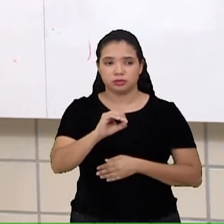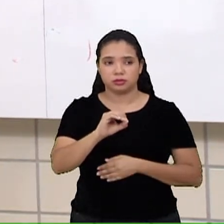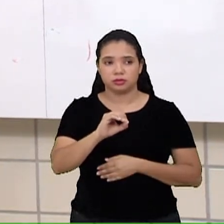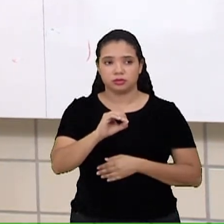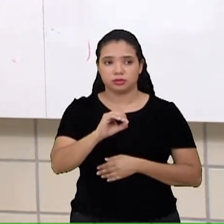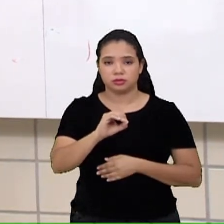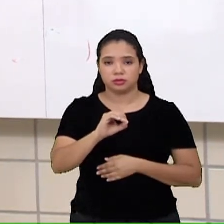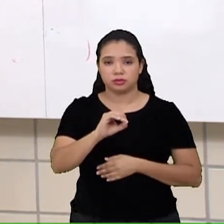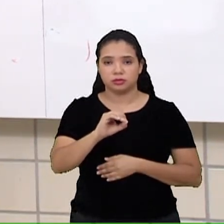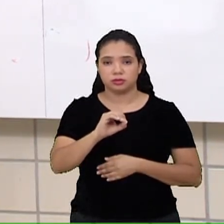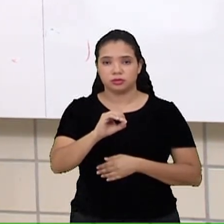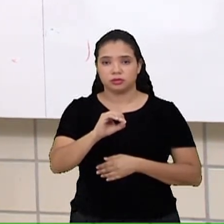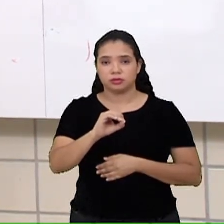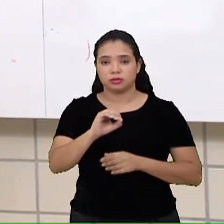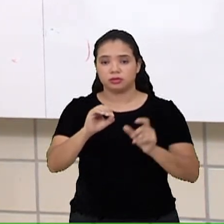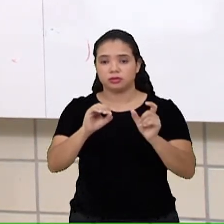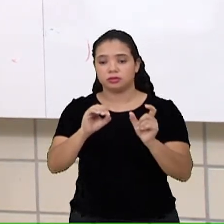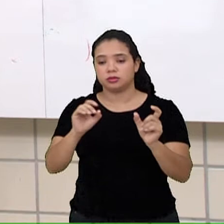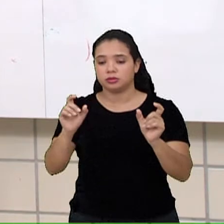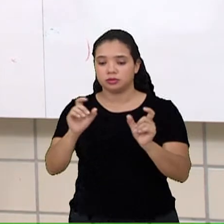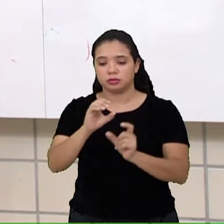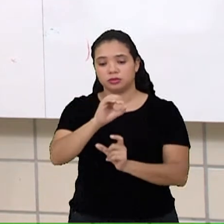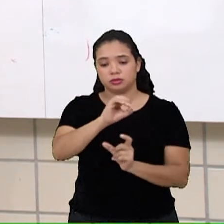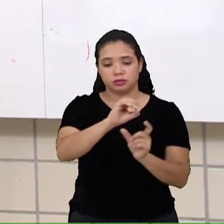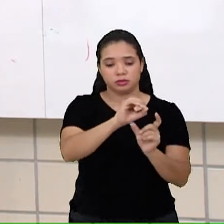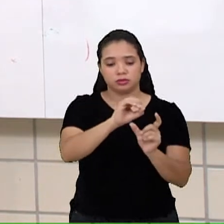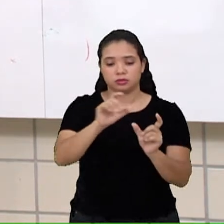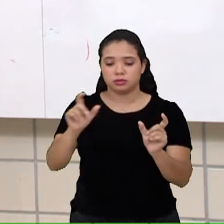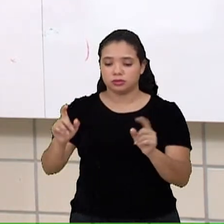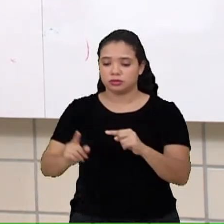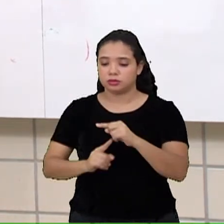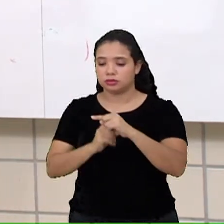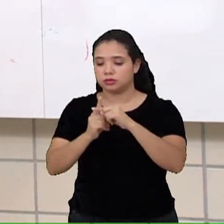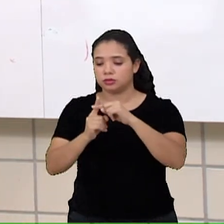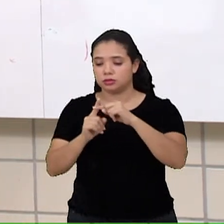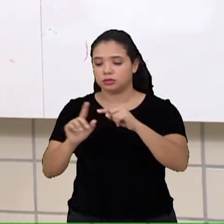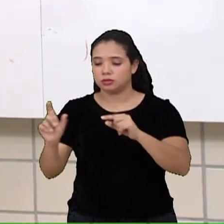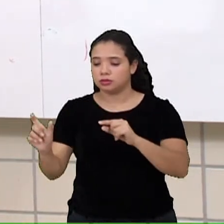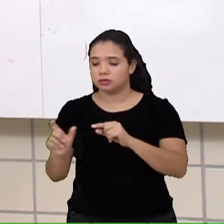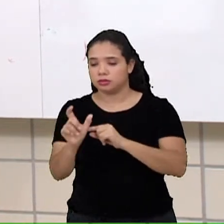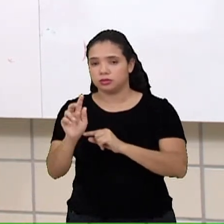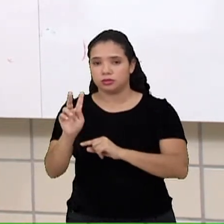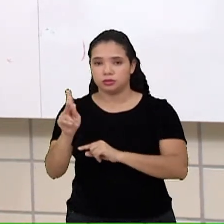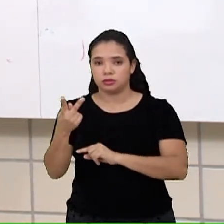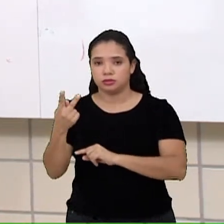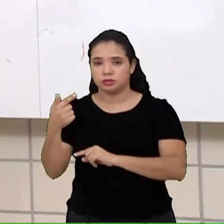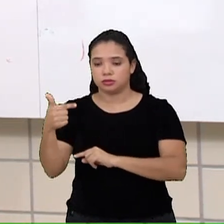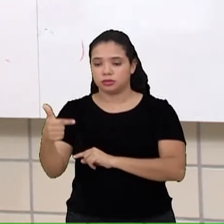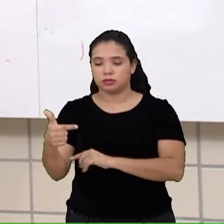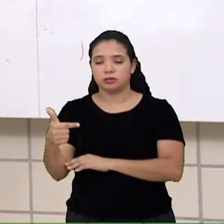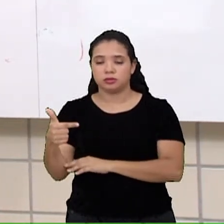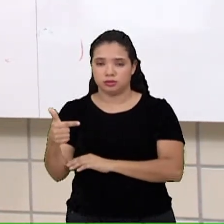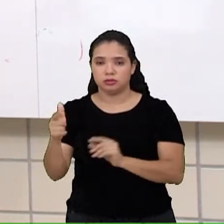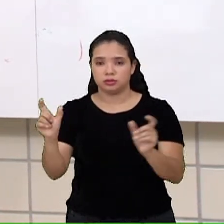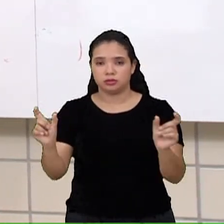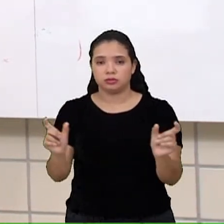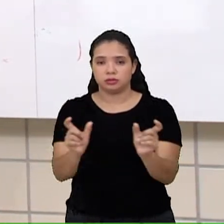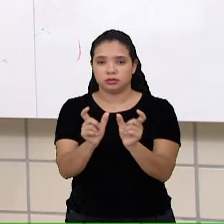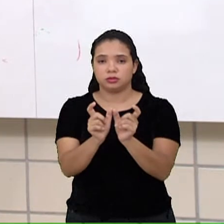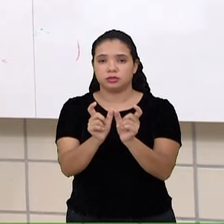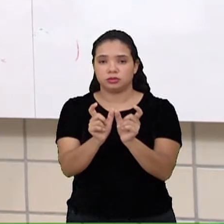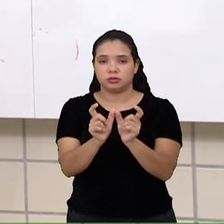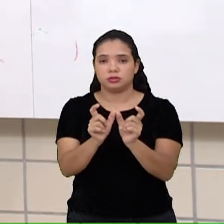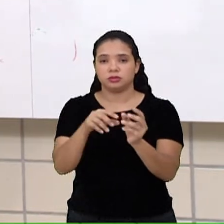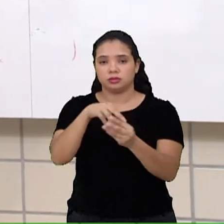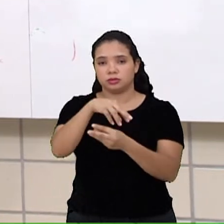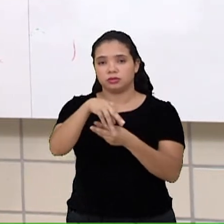com as minhas duas moléculas, vou botar aqui mais bonitinho, com minhas duas moléculas de hidrogênio. Isso